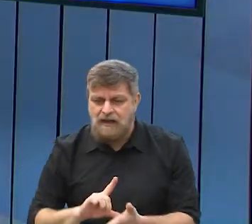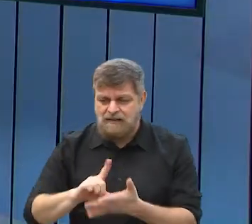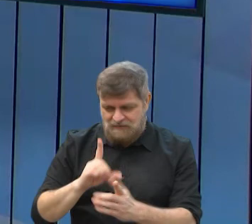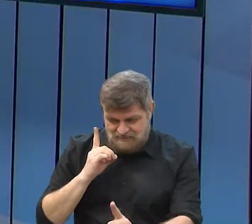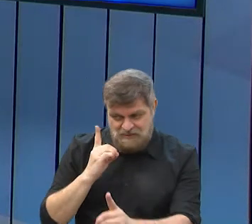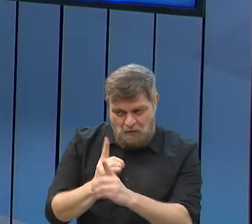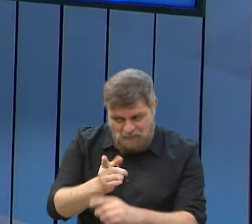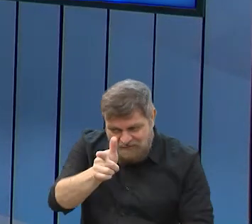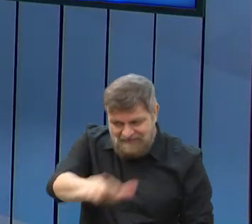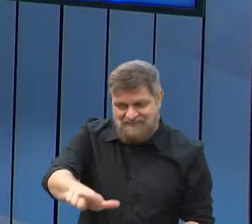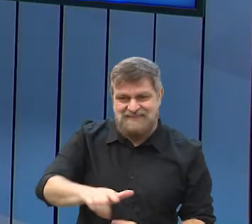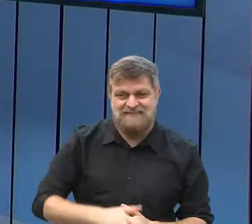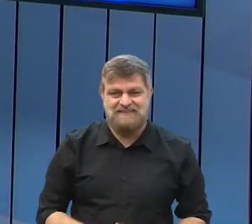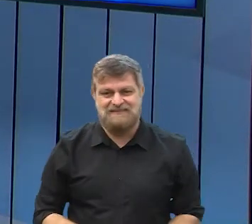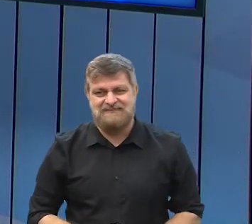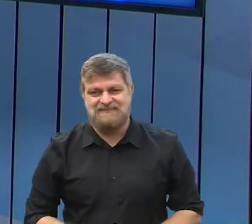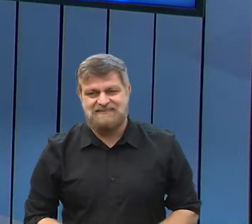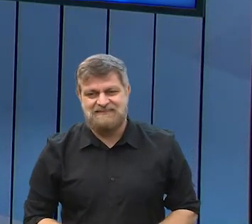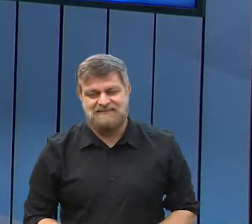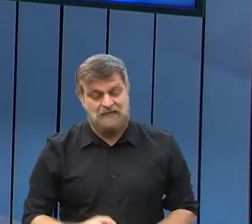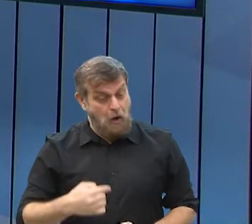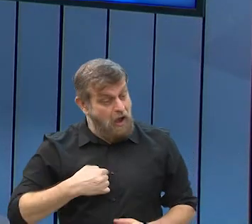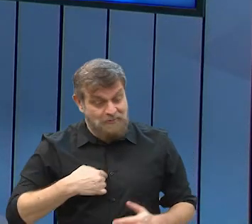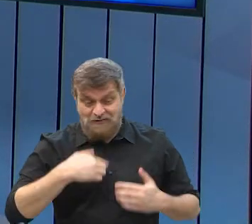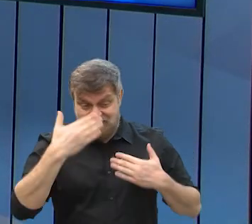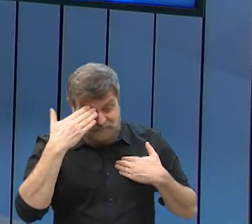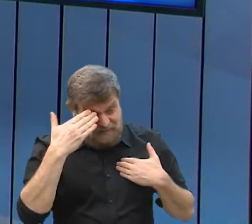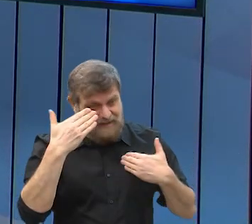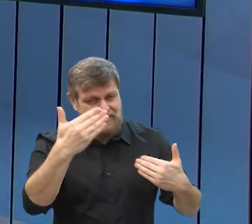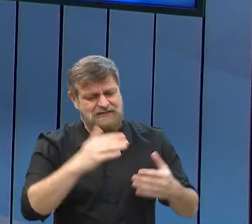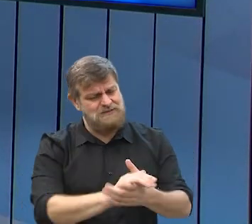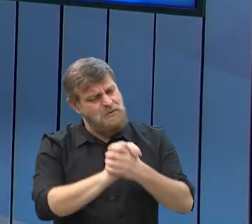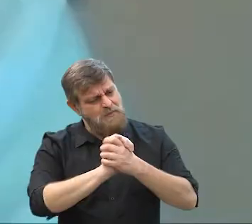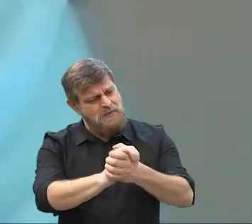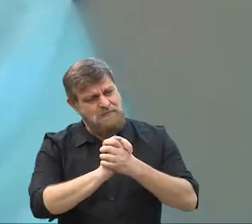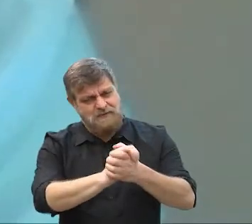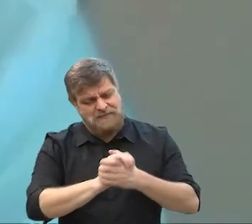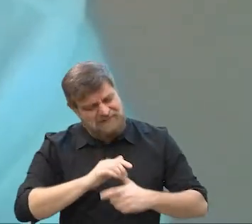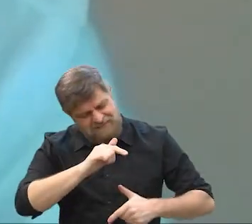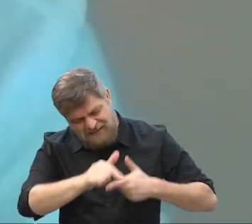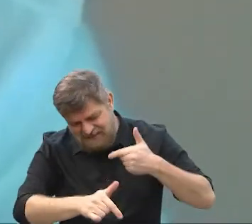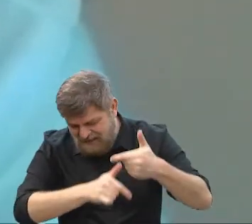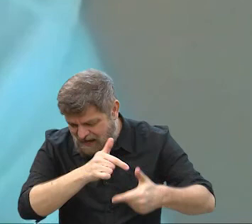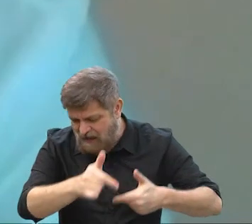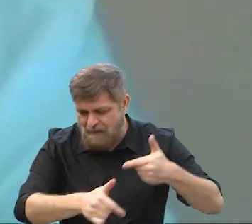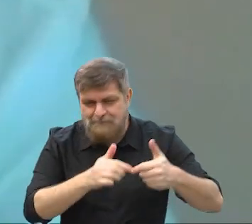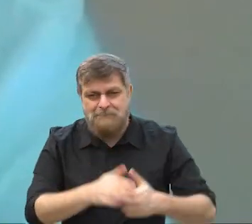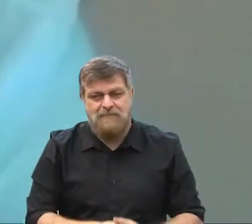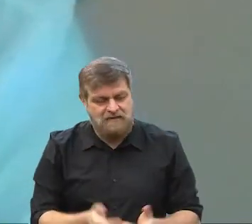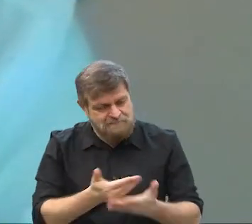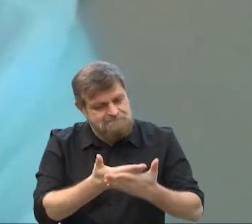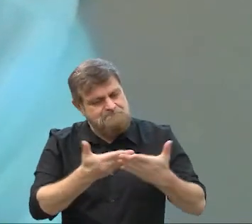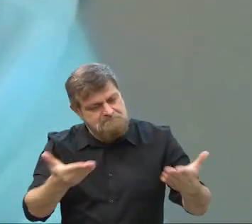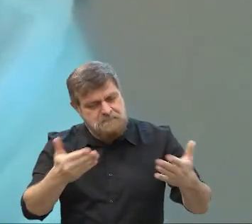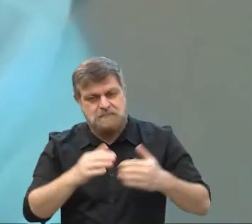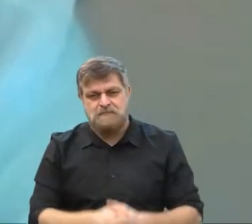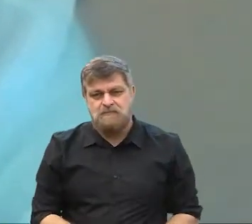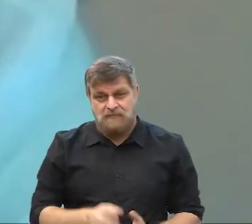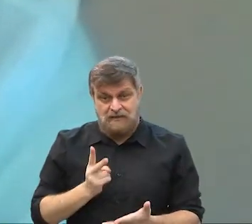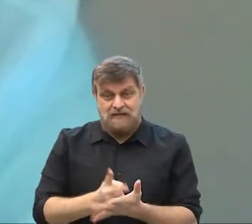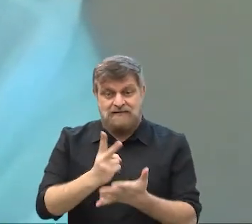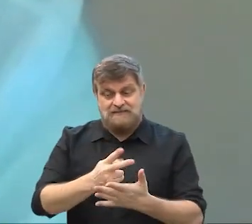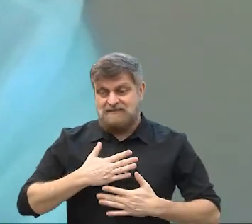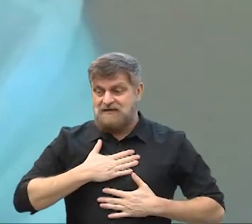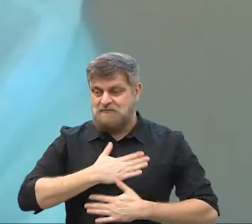próxima oportunidade. Eu que agradeço, parabéns pelo trabalho de vocês. Sempre